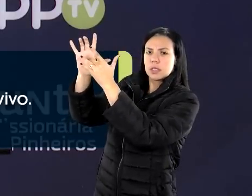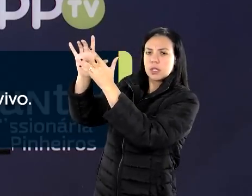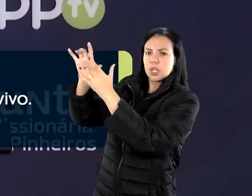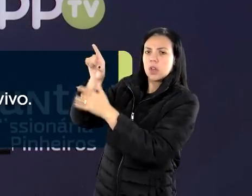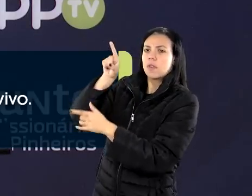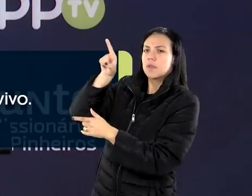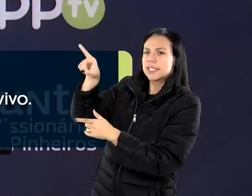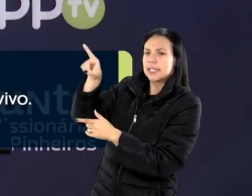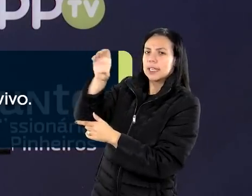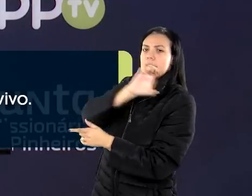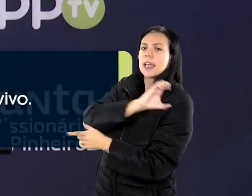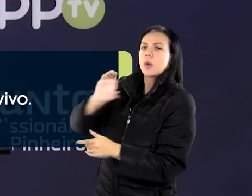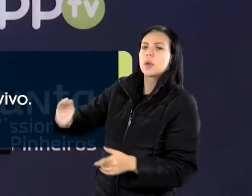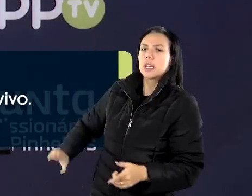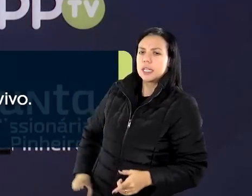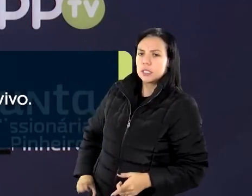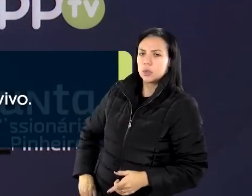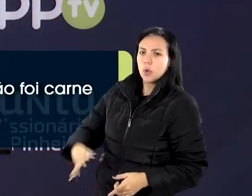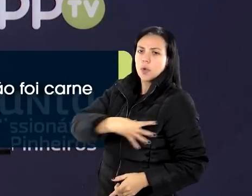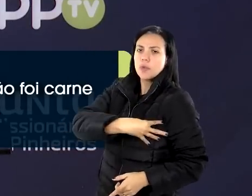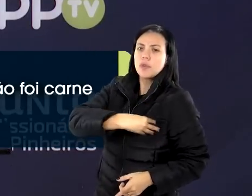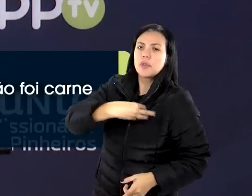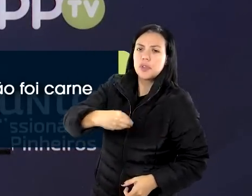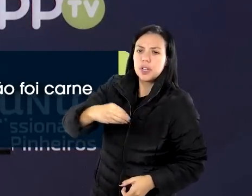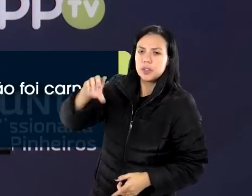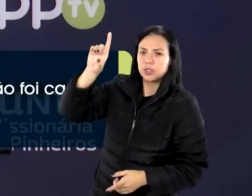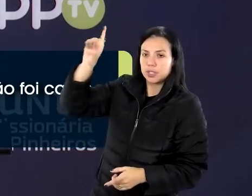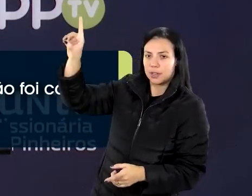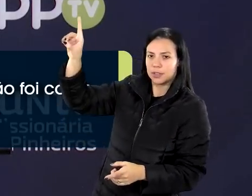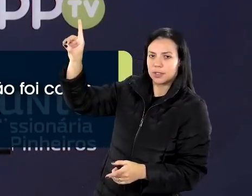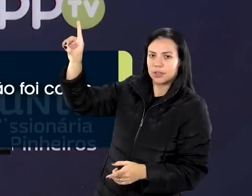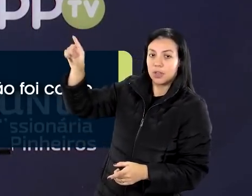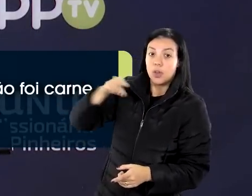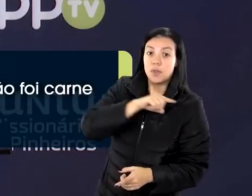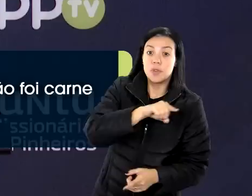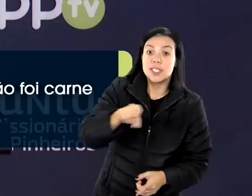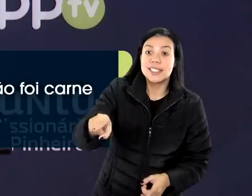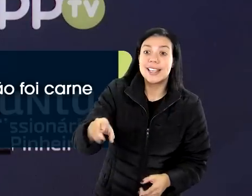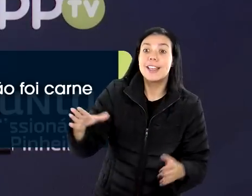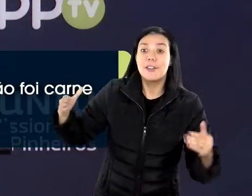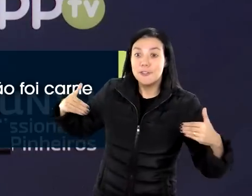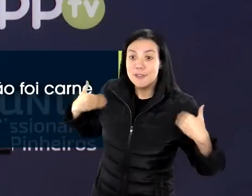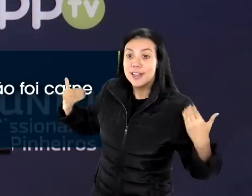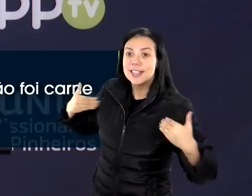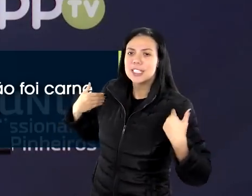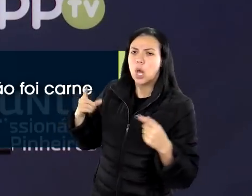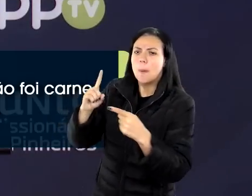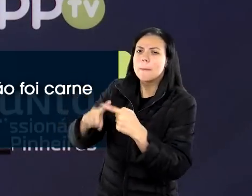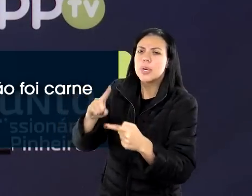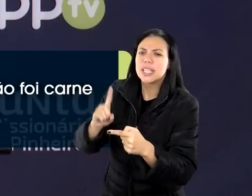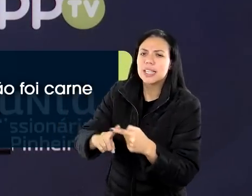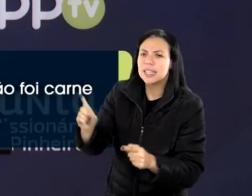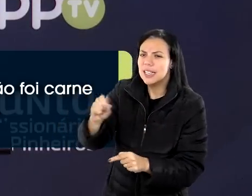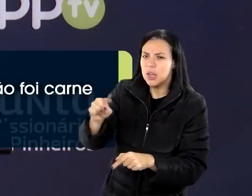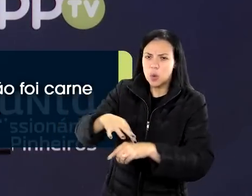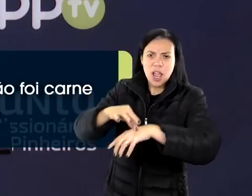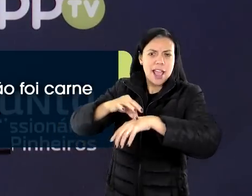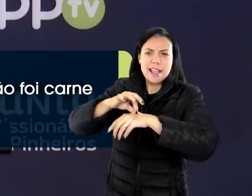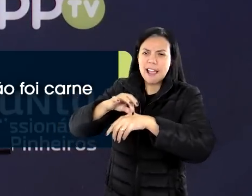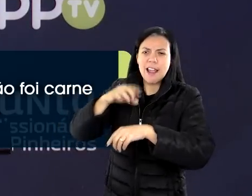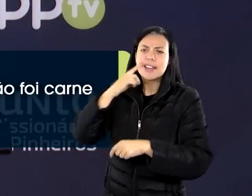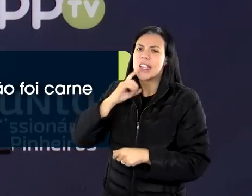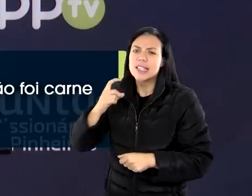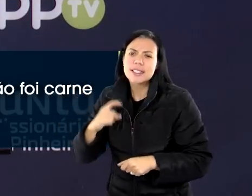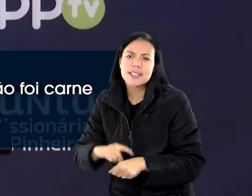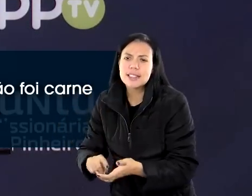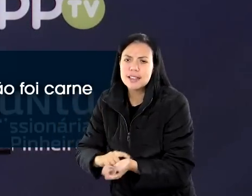Então Jesus lhe afirmou: feliz és, Simão Barjonas, porque não foi carne e sangue que tu